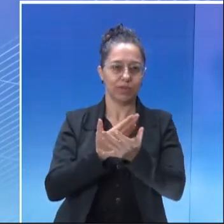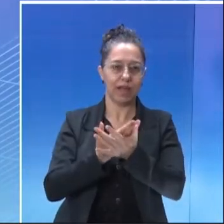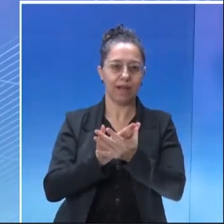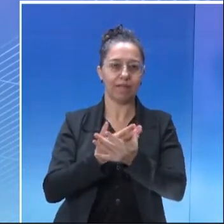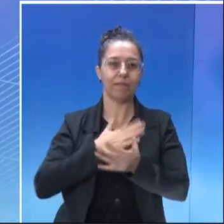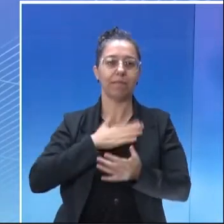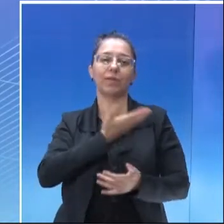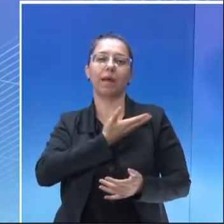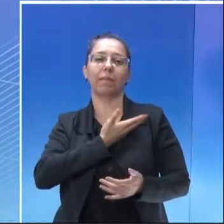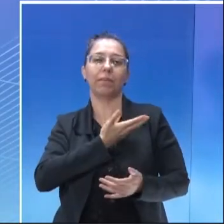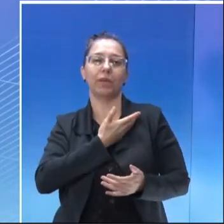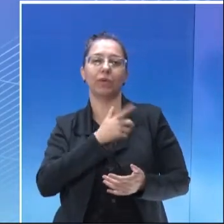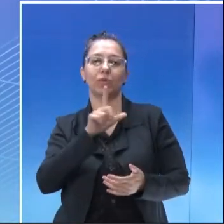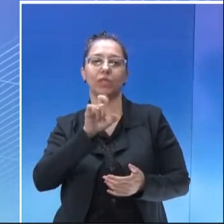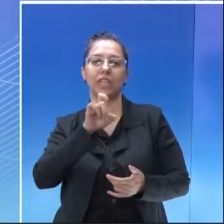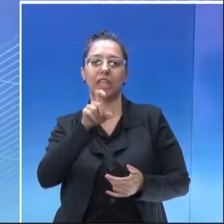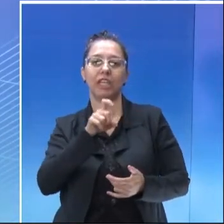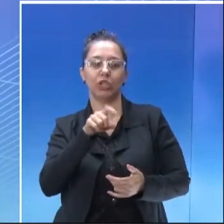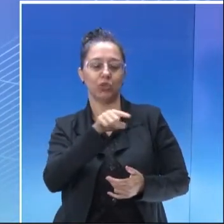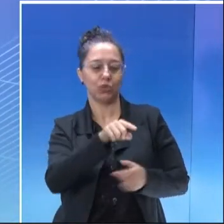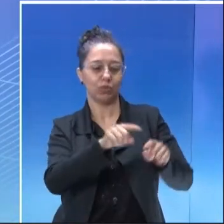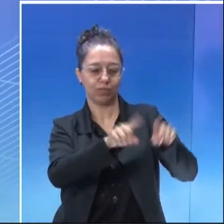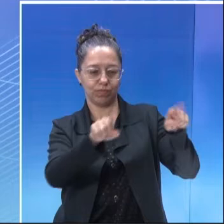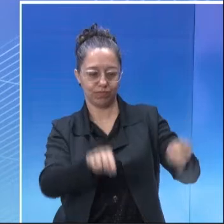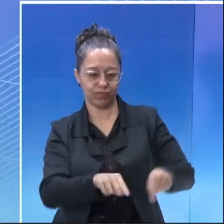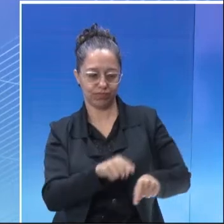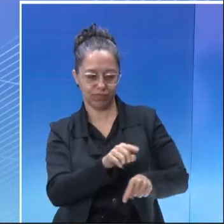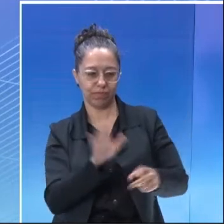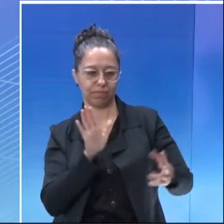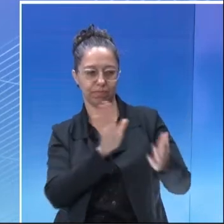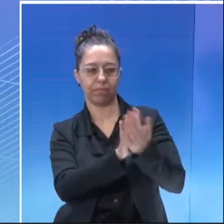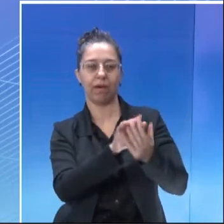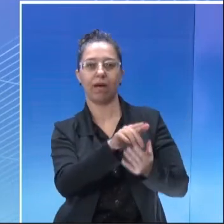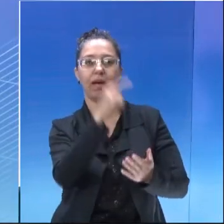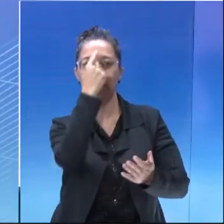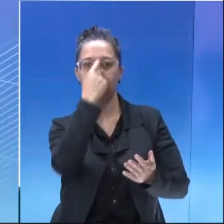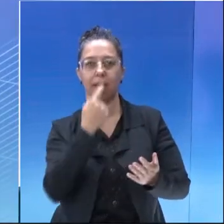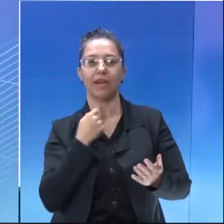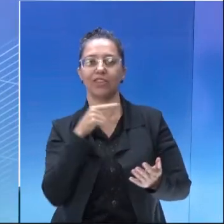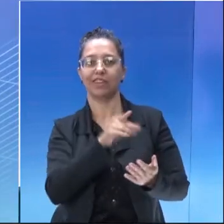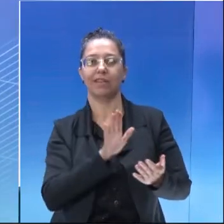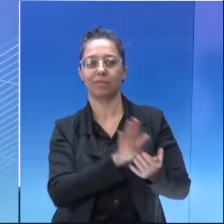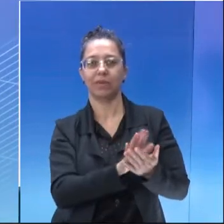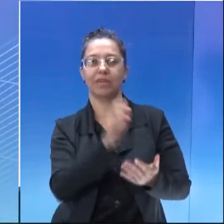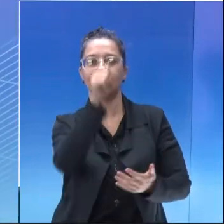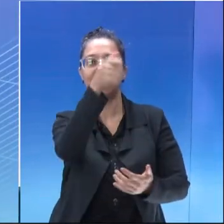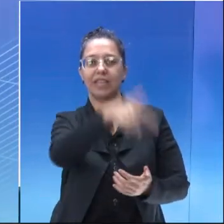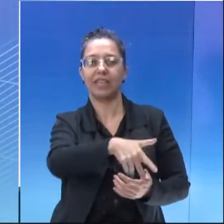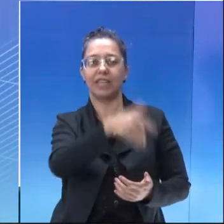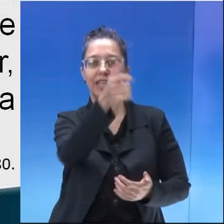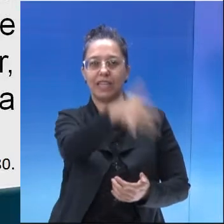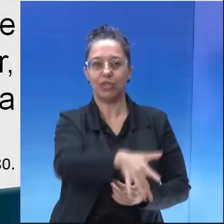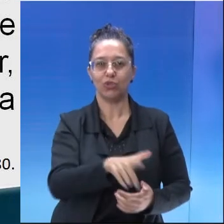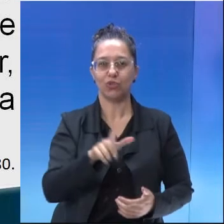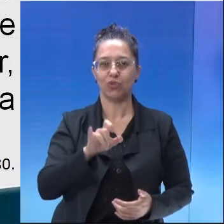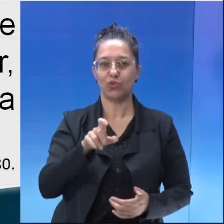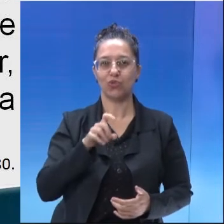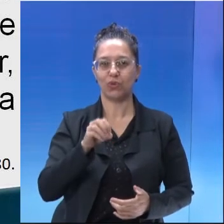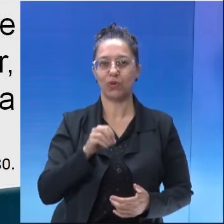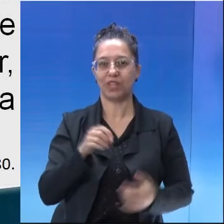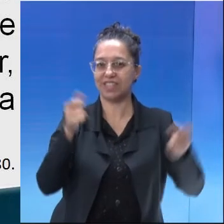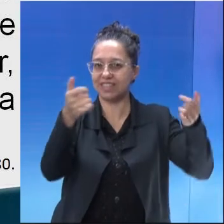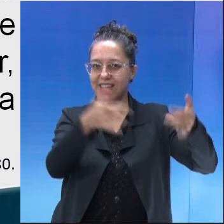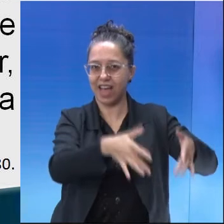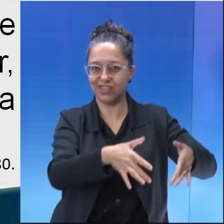no lixo, assim, na lixeira. René Descartes, está aí a piadinha filosófica. Vamos lá então, vamos para a questão do